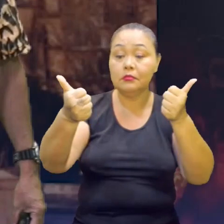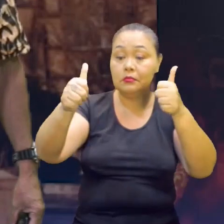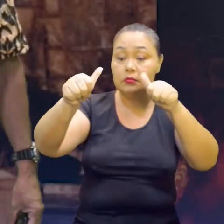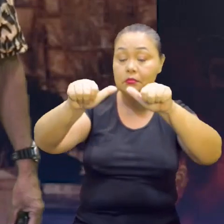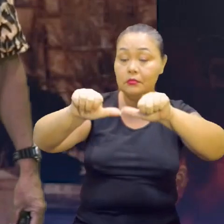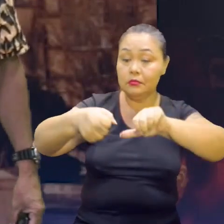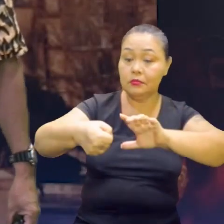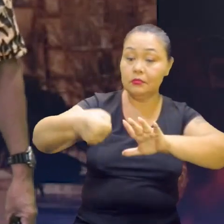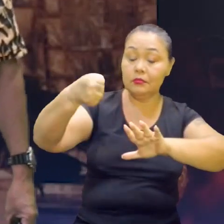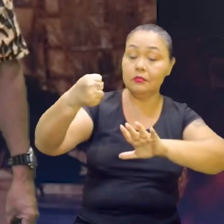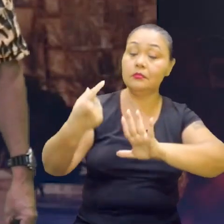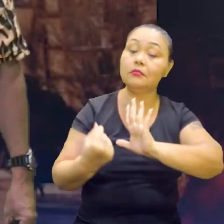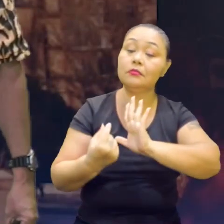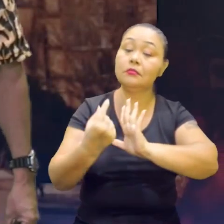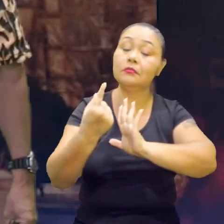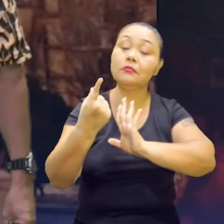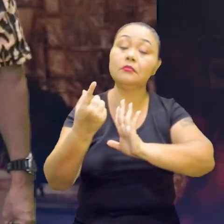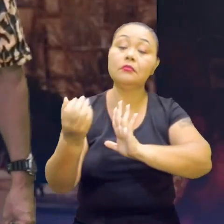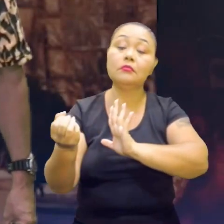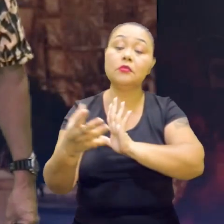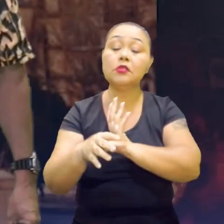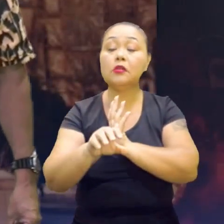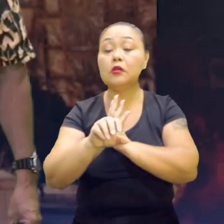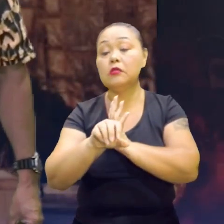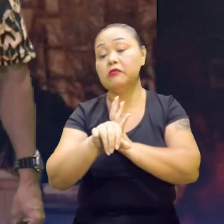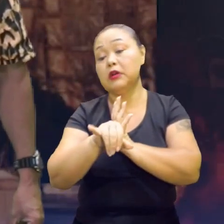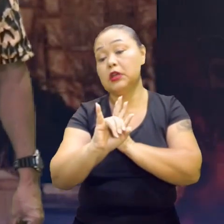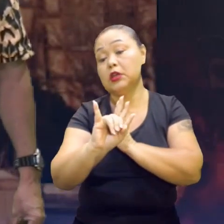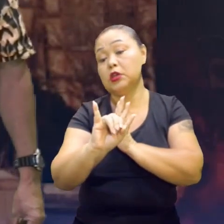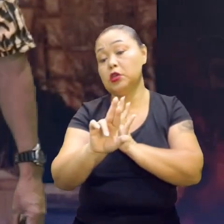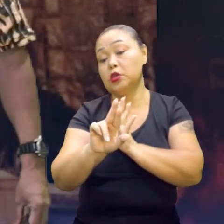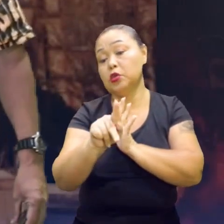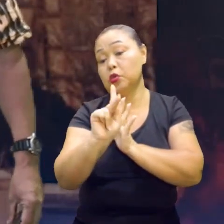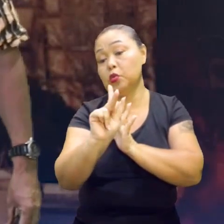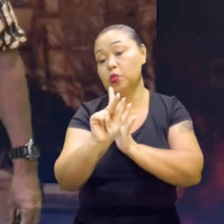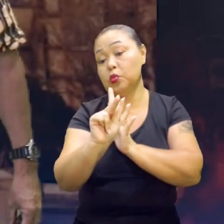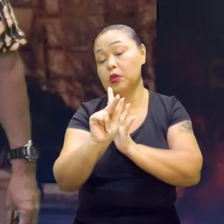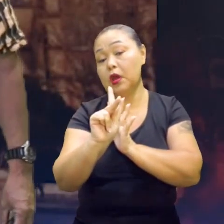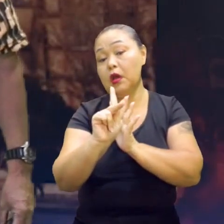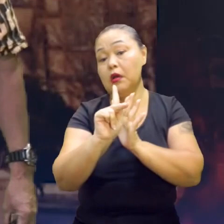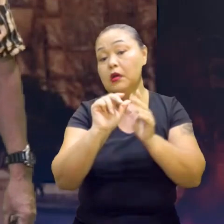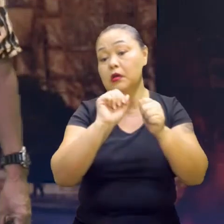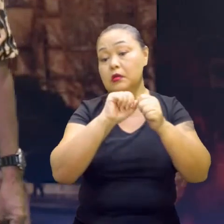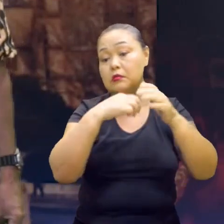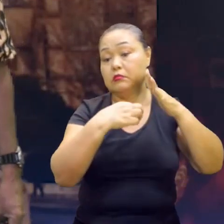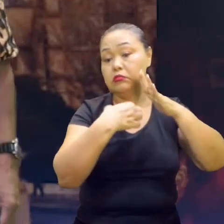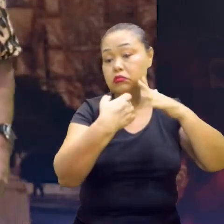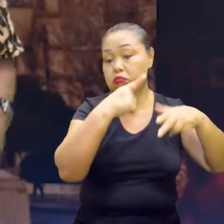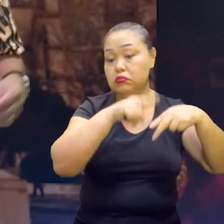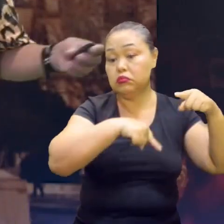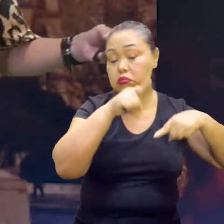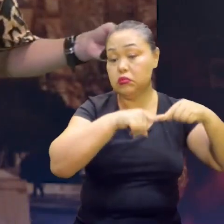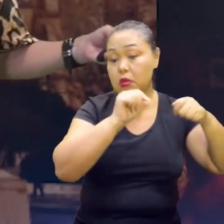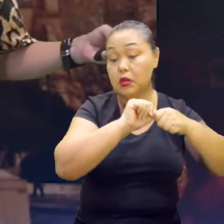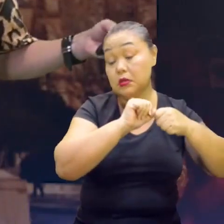Nova York foi a superprodução americana. Sem poder consumir e sem poder vender, ficou